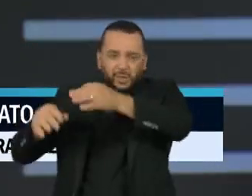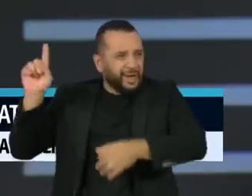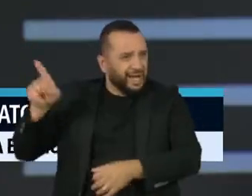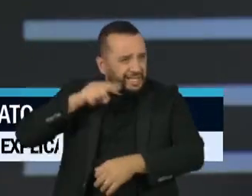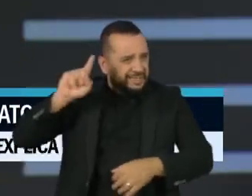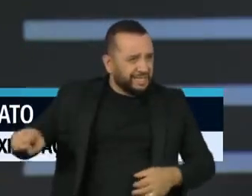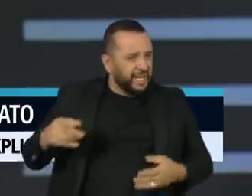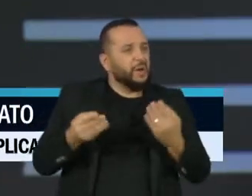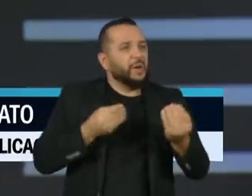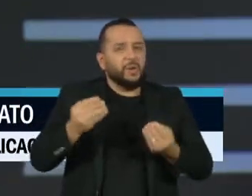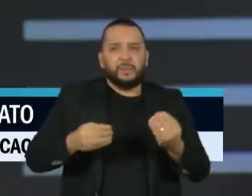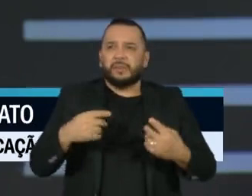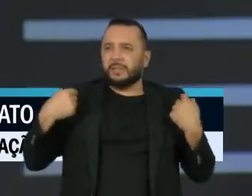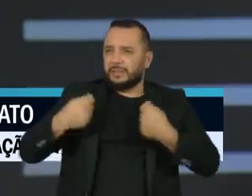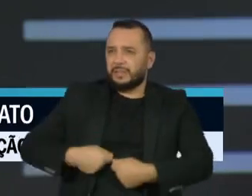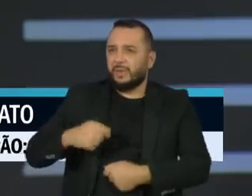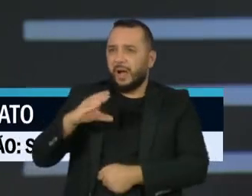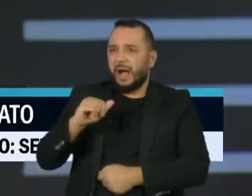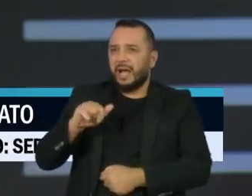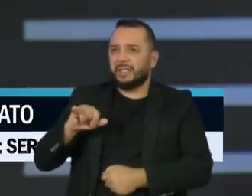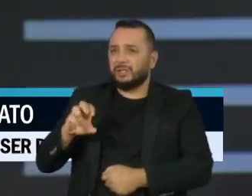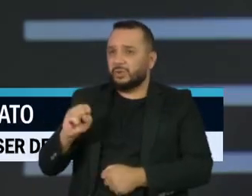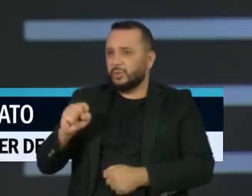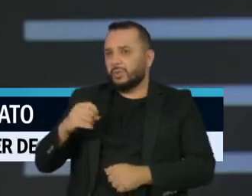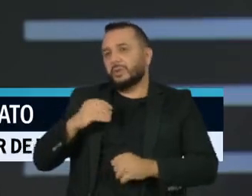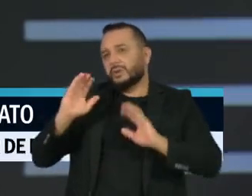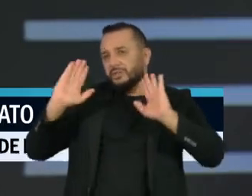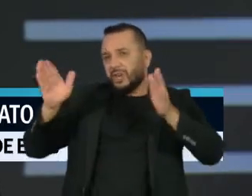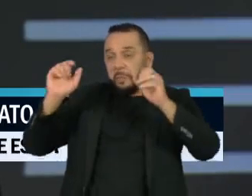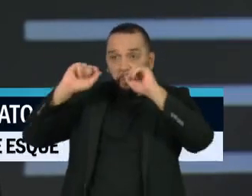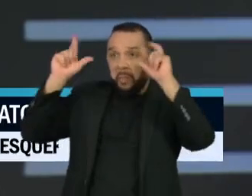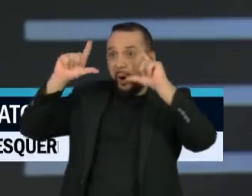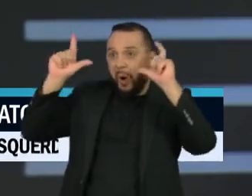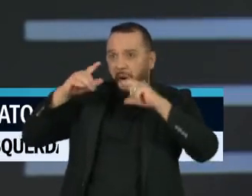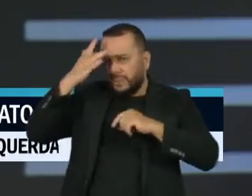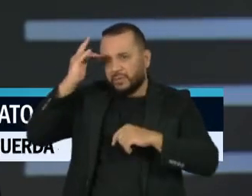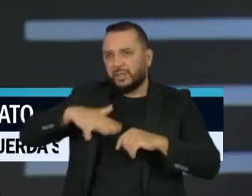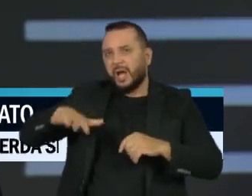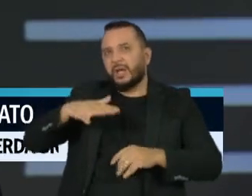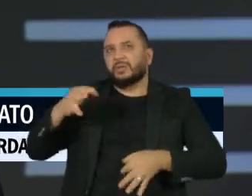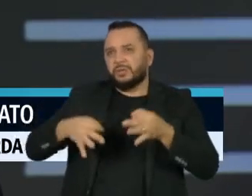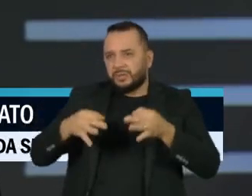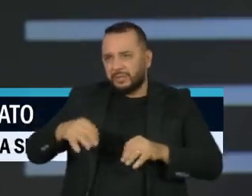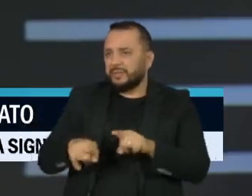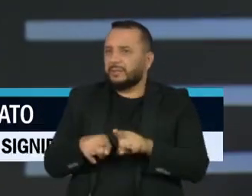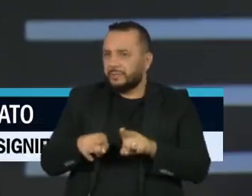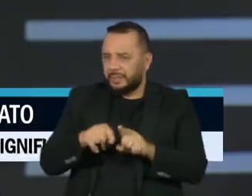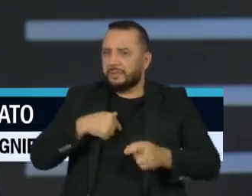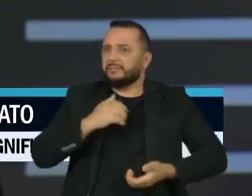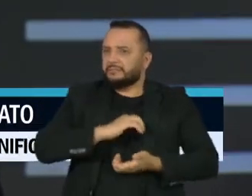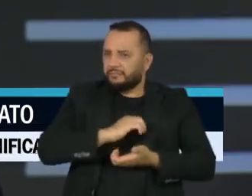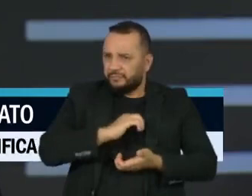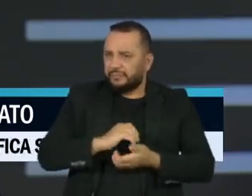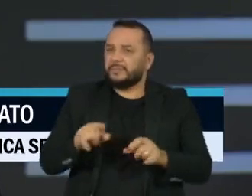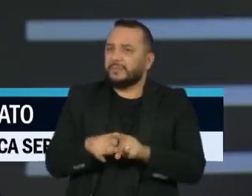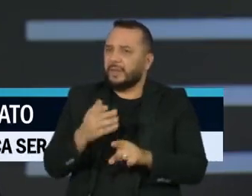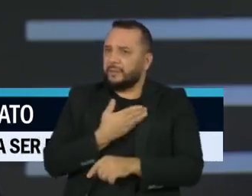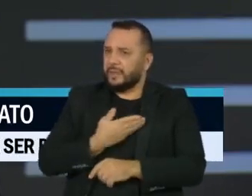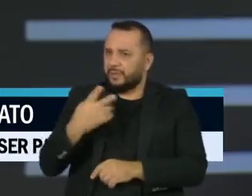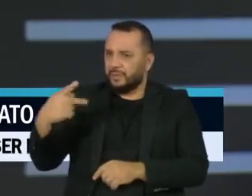ministro Cássio Nunes Marques deixou chocado, né, muitos juristas, o Tribunal Superior Eleitoral e os próprios colegas